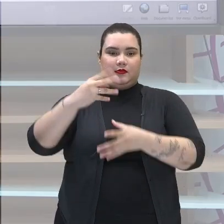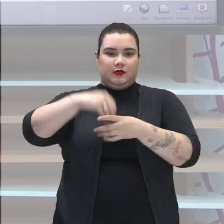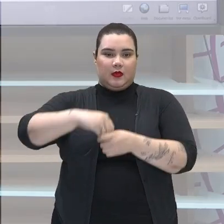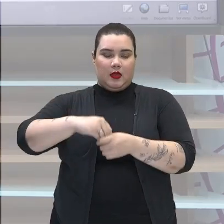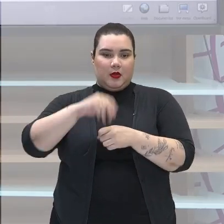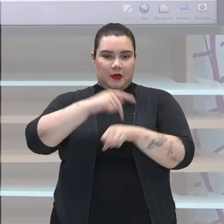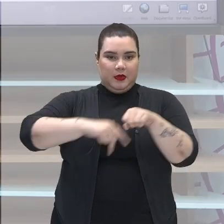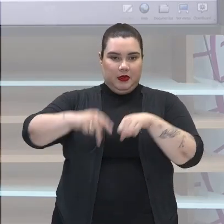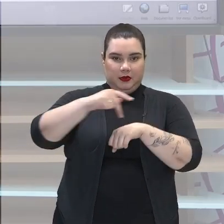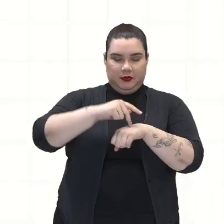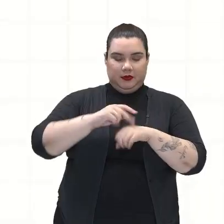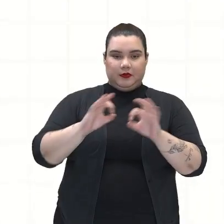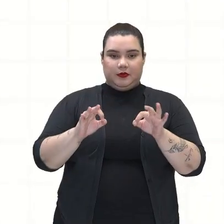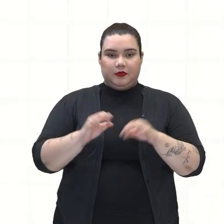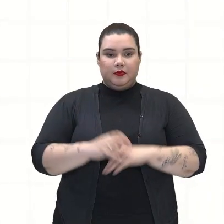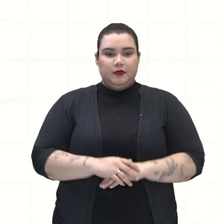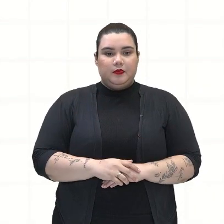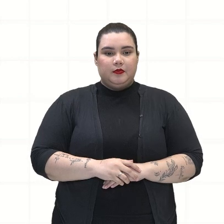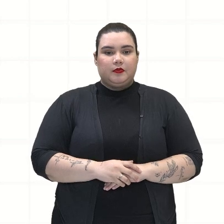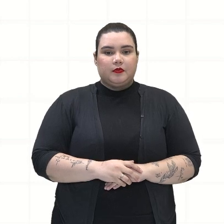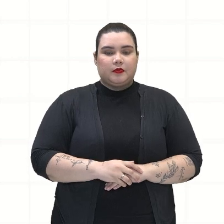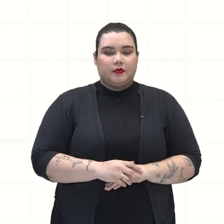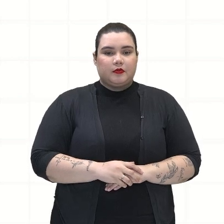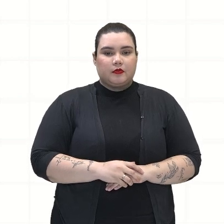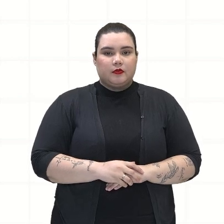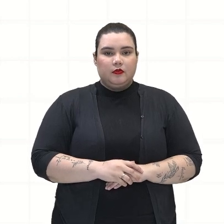desse continente. Vamos ao texto.